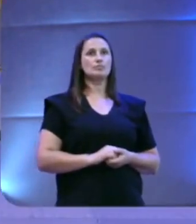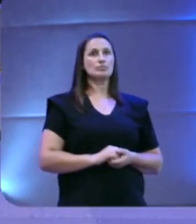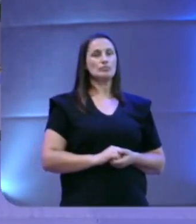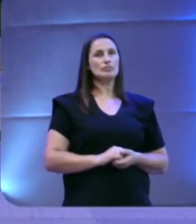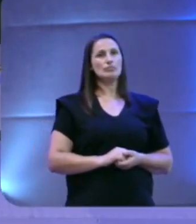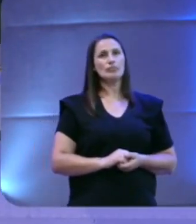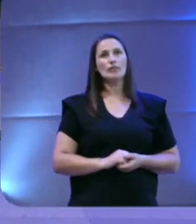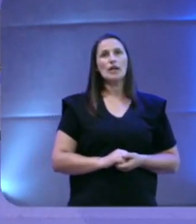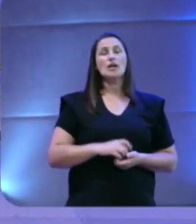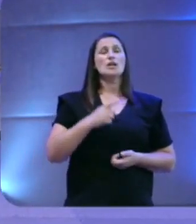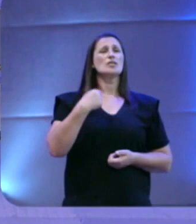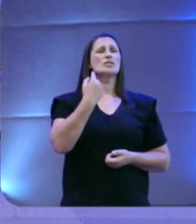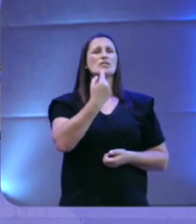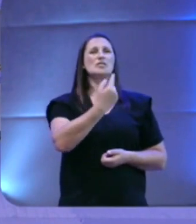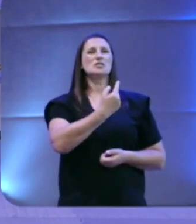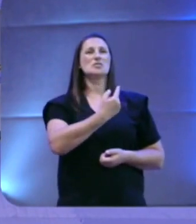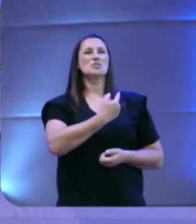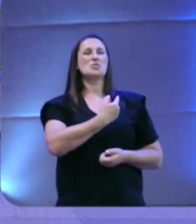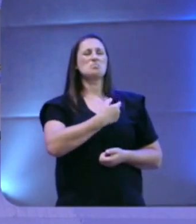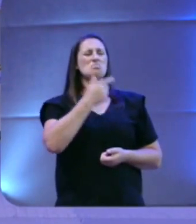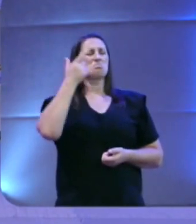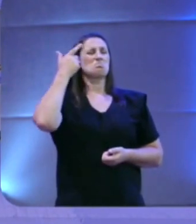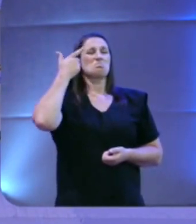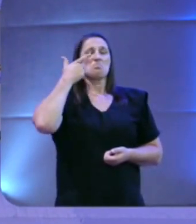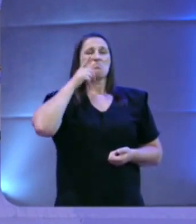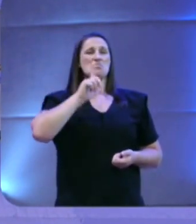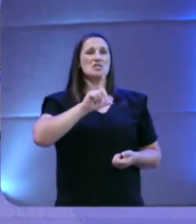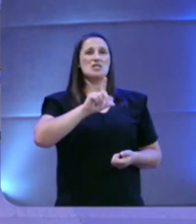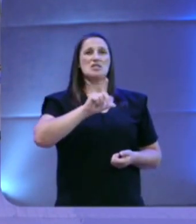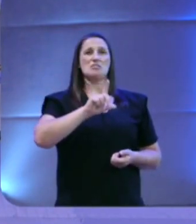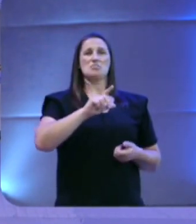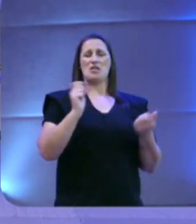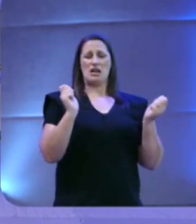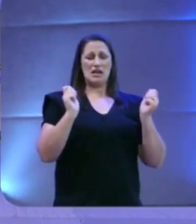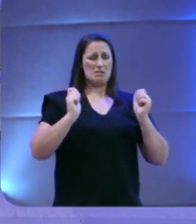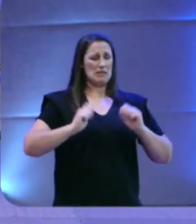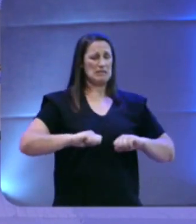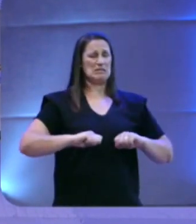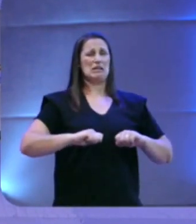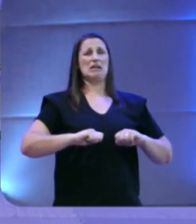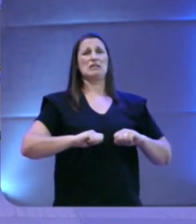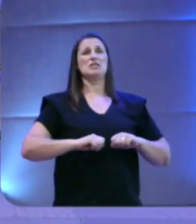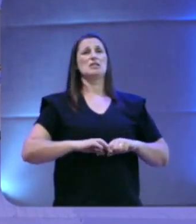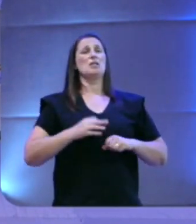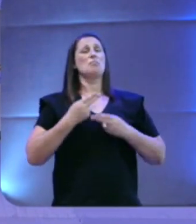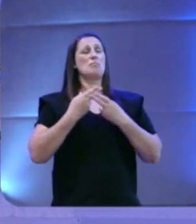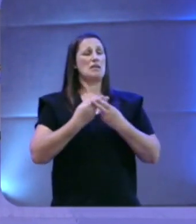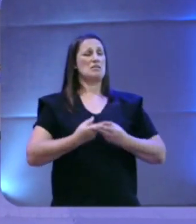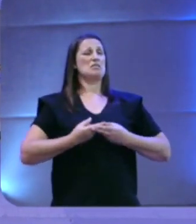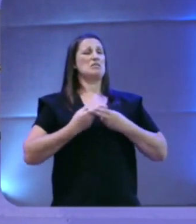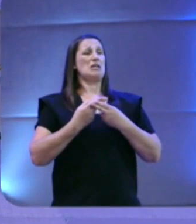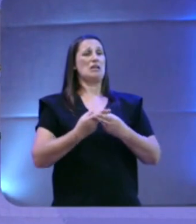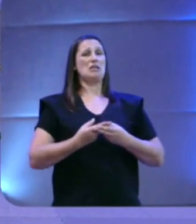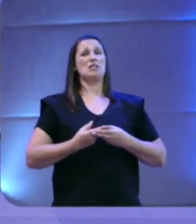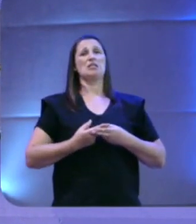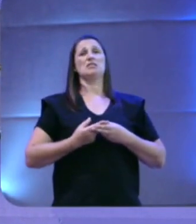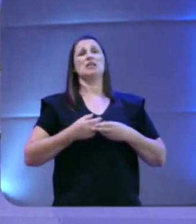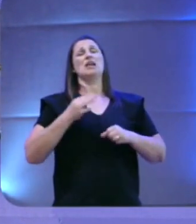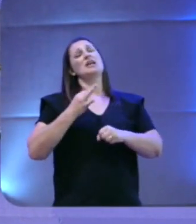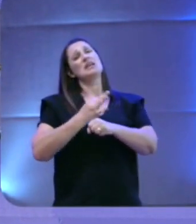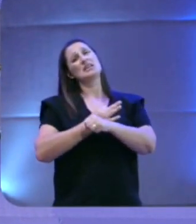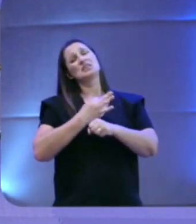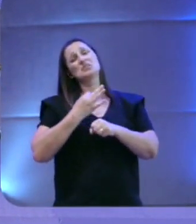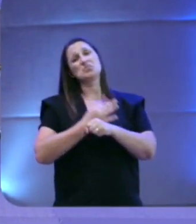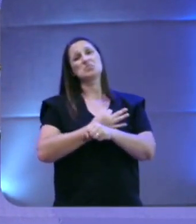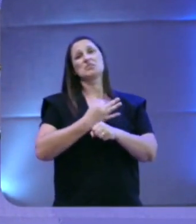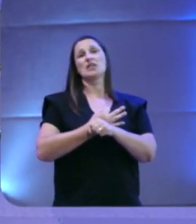nossa capacidade de amar, crescer na nossa capacidade de ter mais paciência, resiliência. Esse é o processo de Jesus